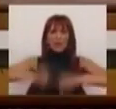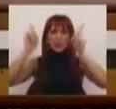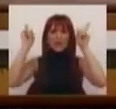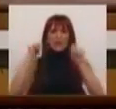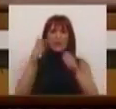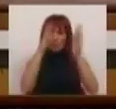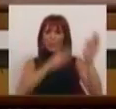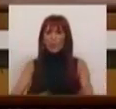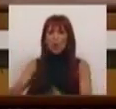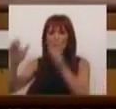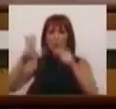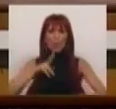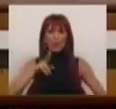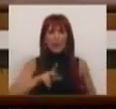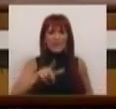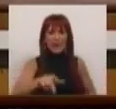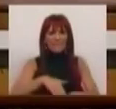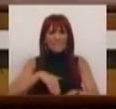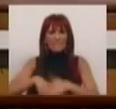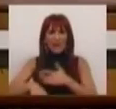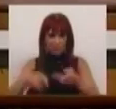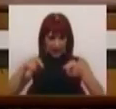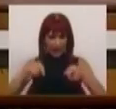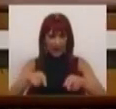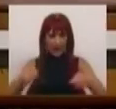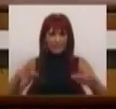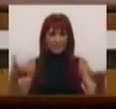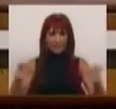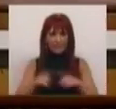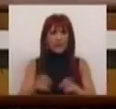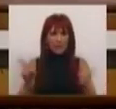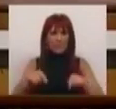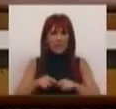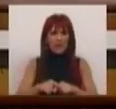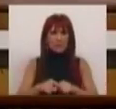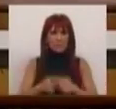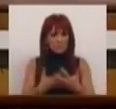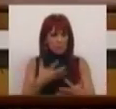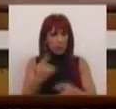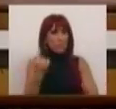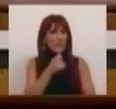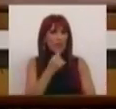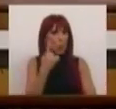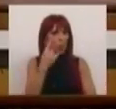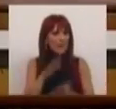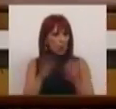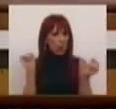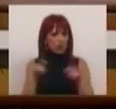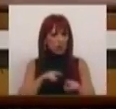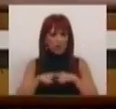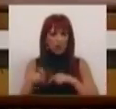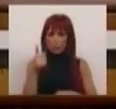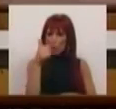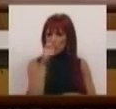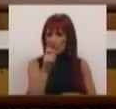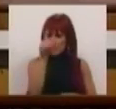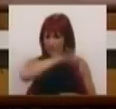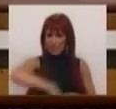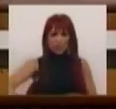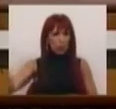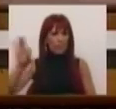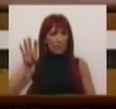da produção nacional. Esta é, convém sublinhar, uma das medidas do acordo político entre o Bloco de Esquerda